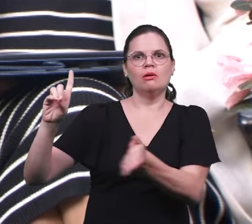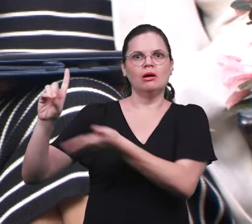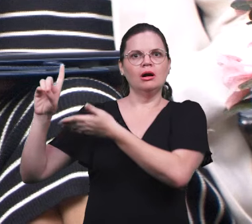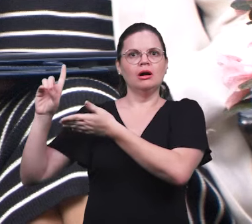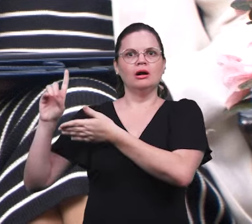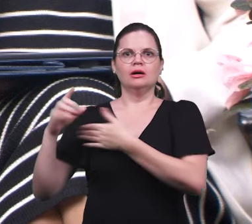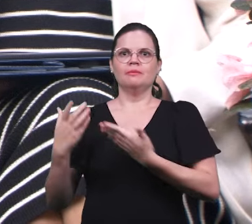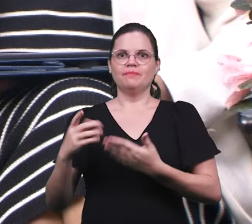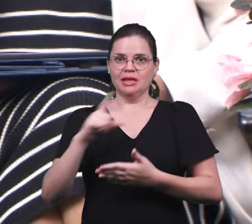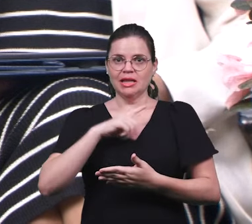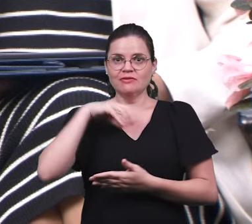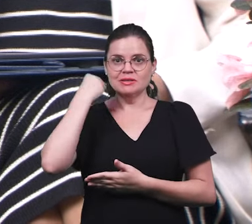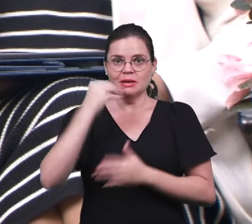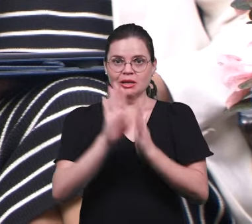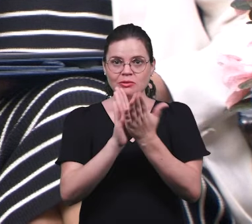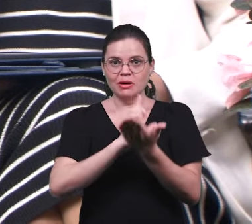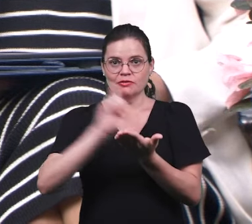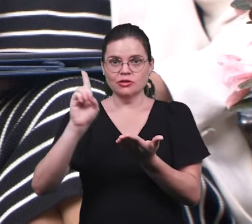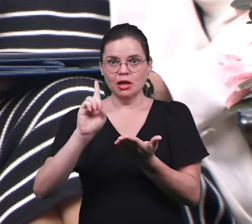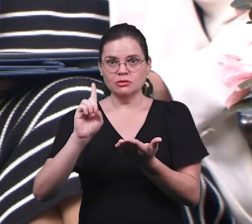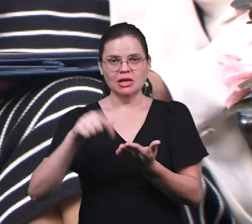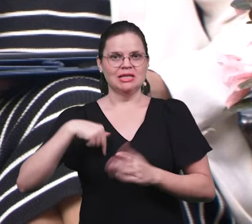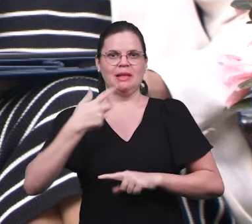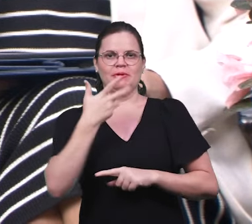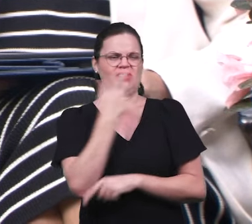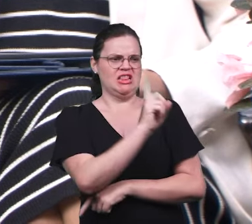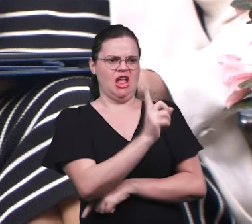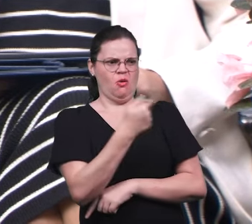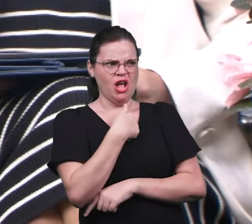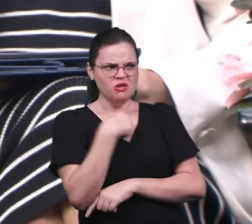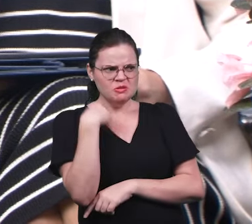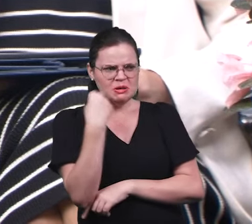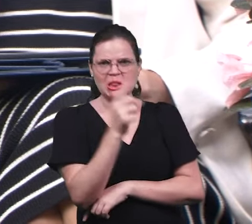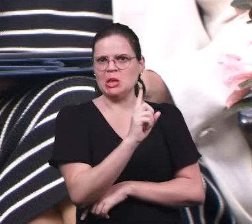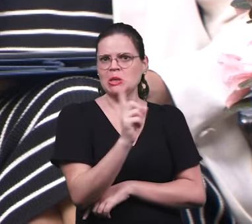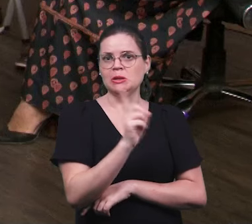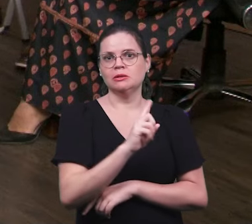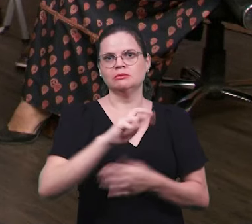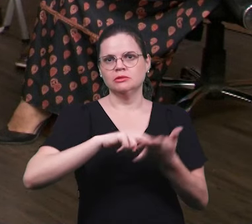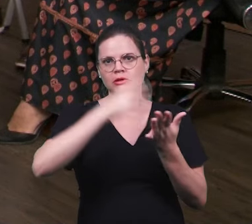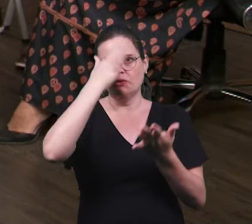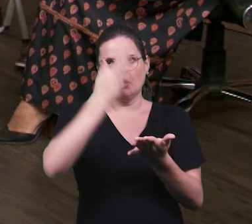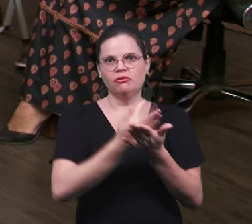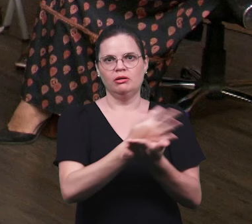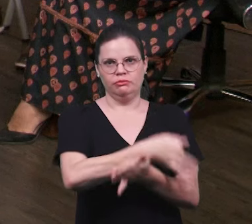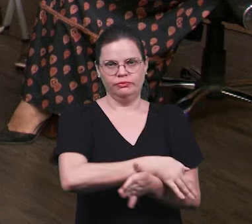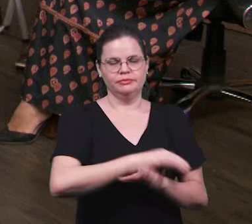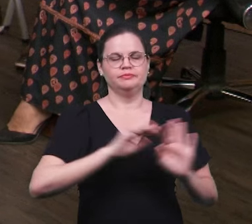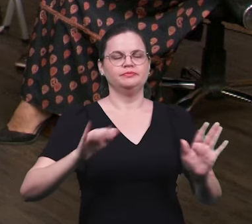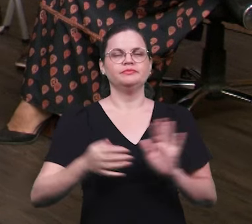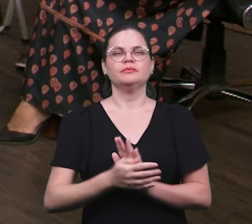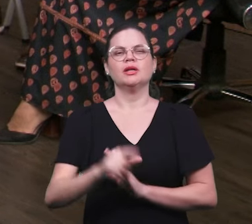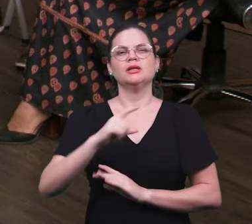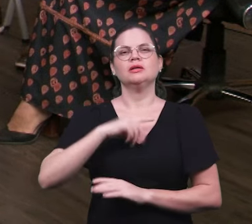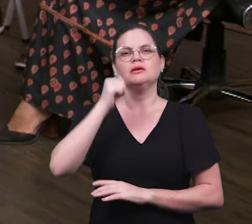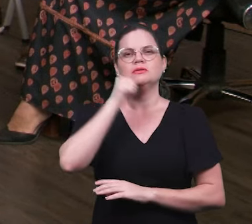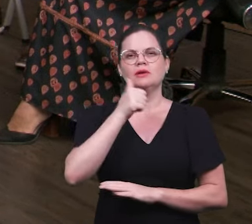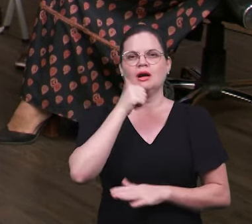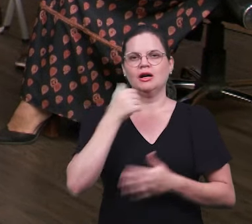palavra e passa a negar a consulta à palavra. Gente que teve experiência. Eu uma vez vi uma jovem, terminando aqui, uma